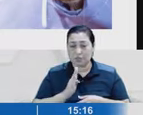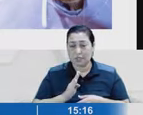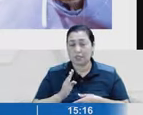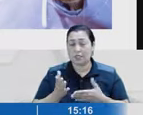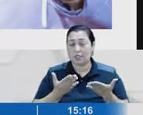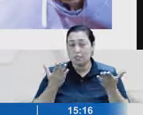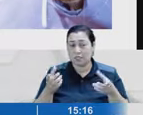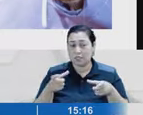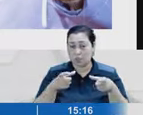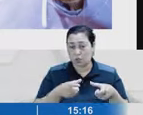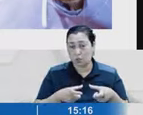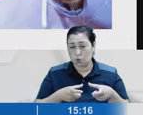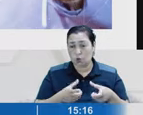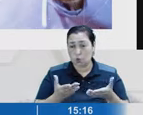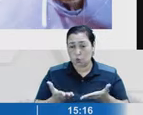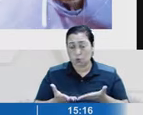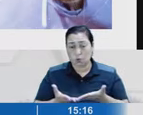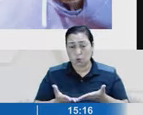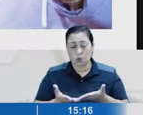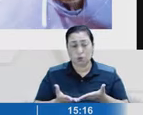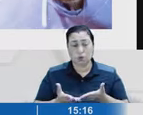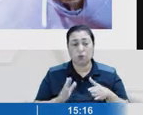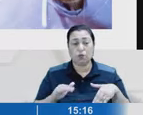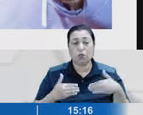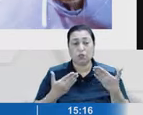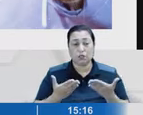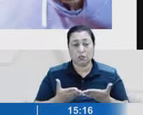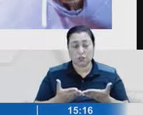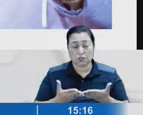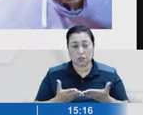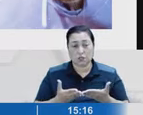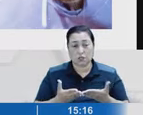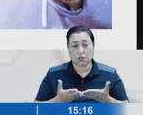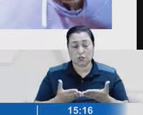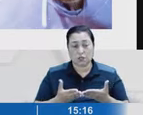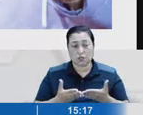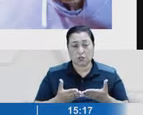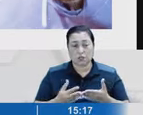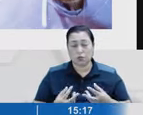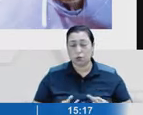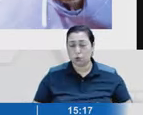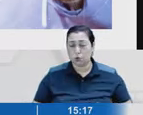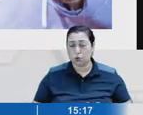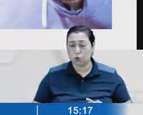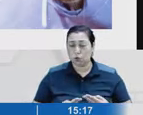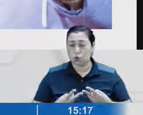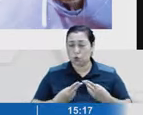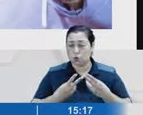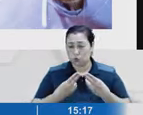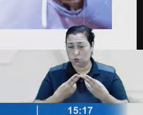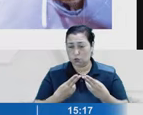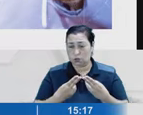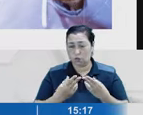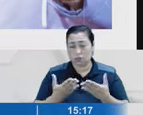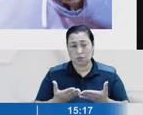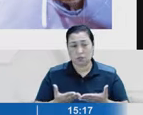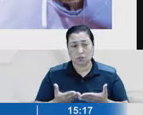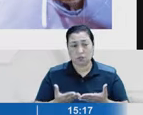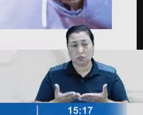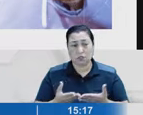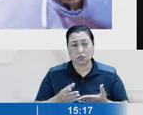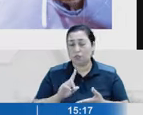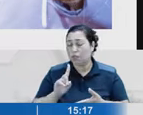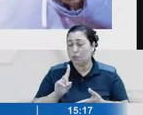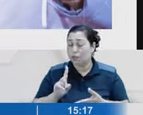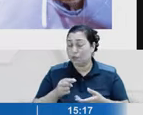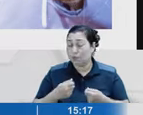da equipe, né? Então, provavelmente o cirurgião, e eu sou cirurgiã, Daqui a pouco a gente não vai mais